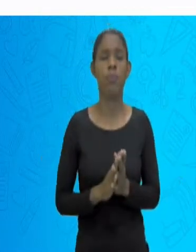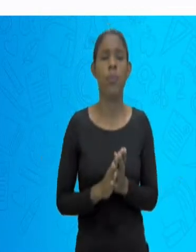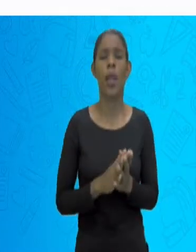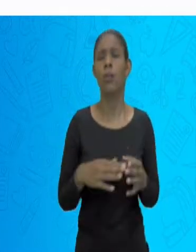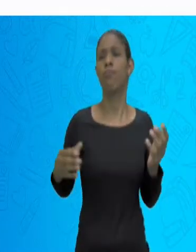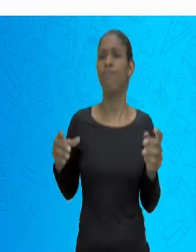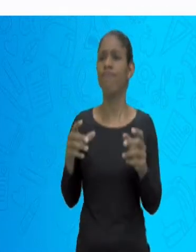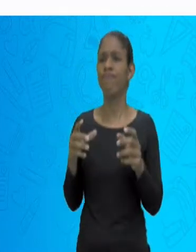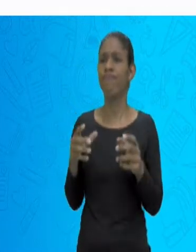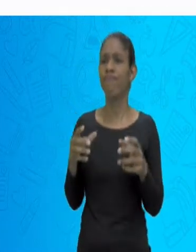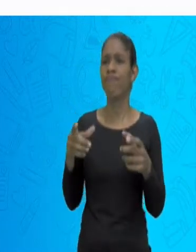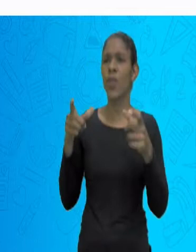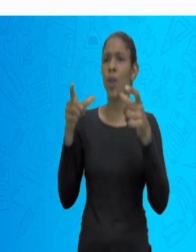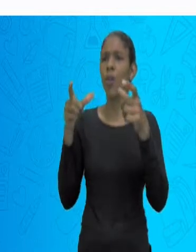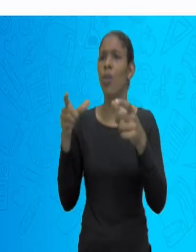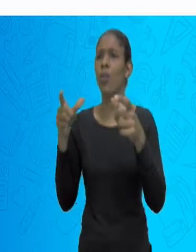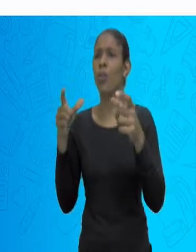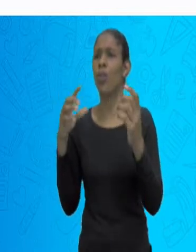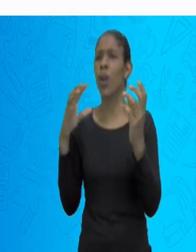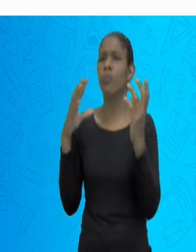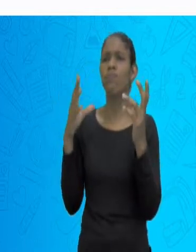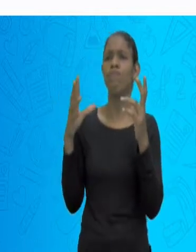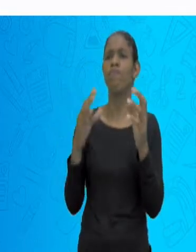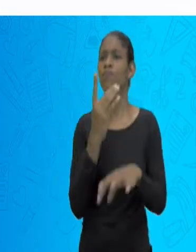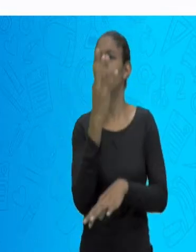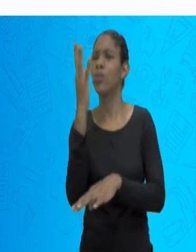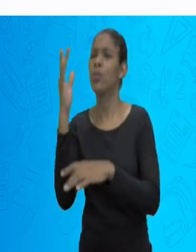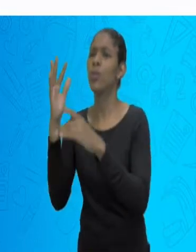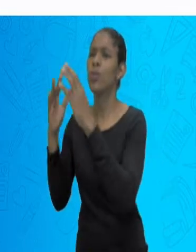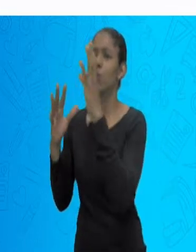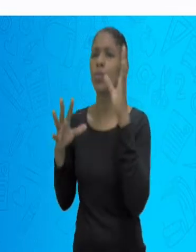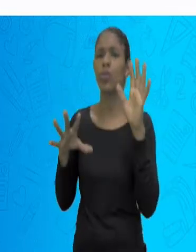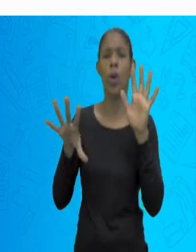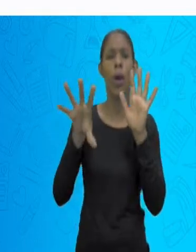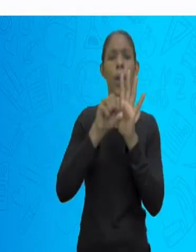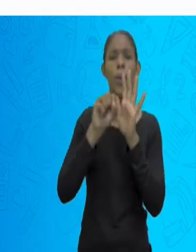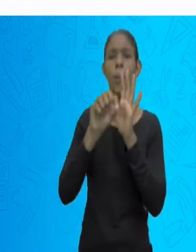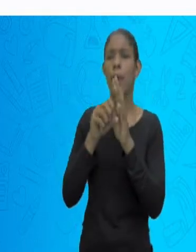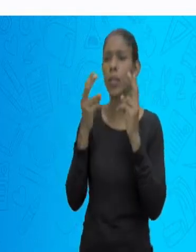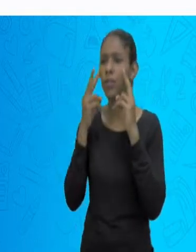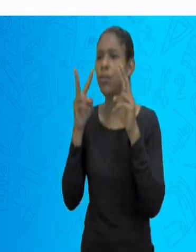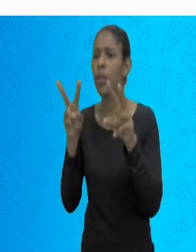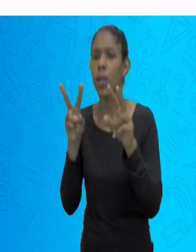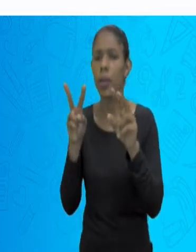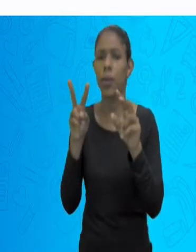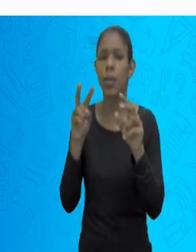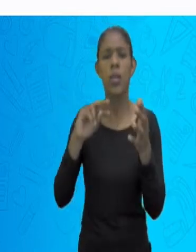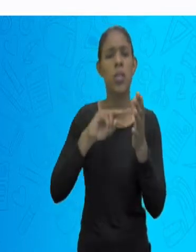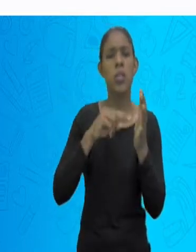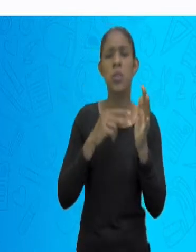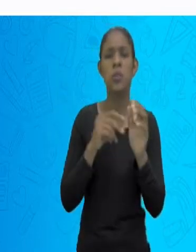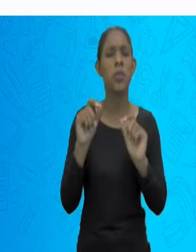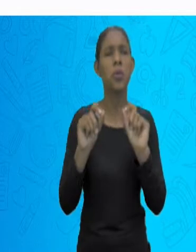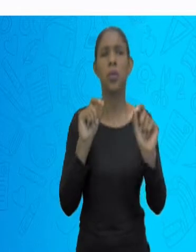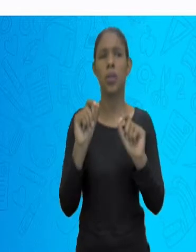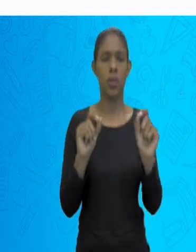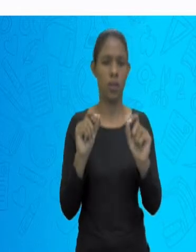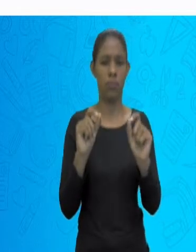O que significa a palavra paisagem? O que ela quer dizer? A paisagem é composta por